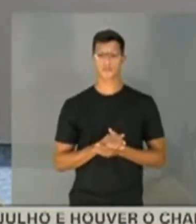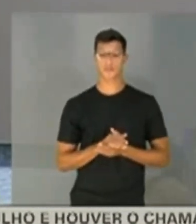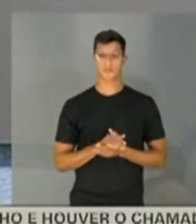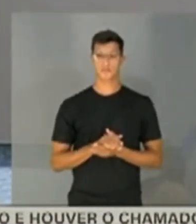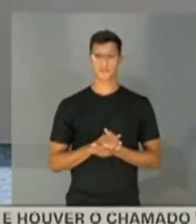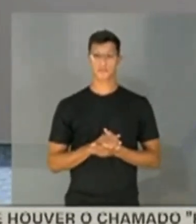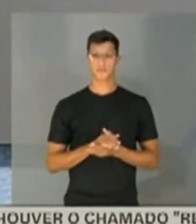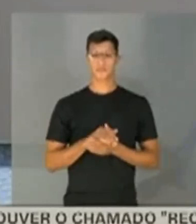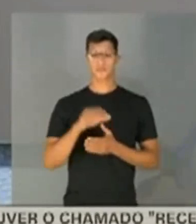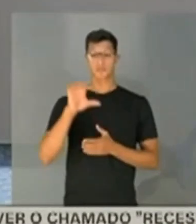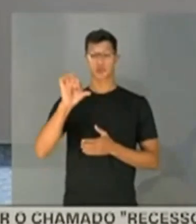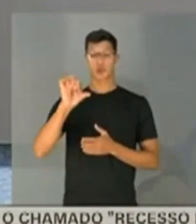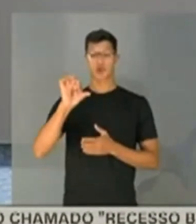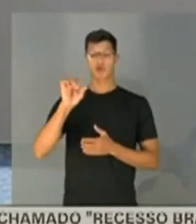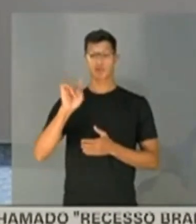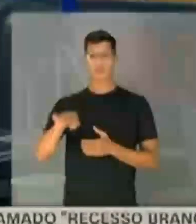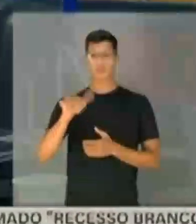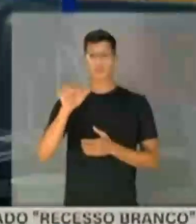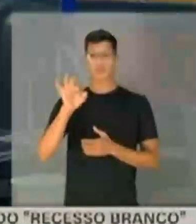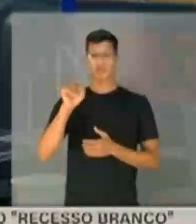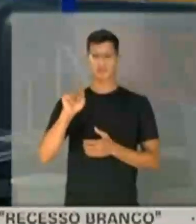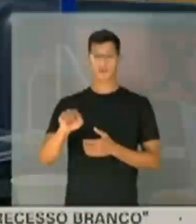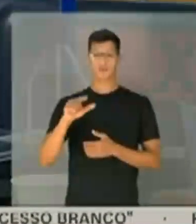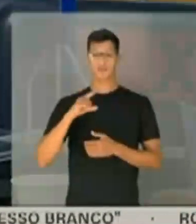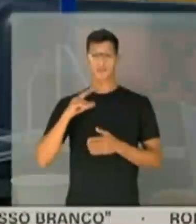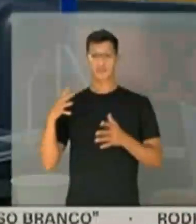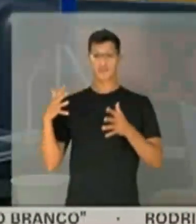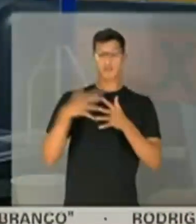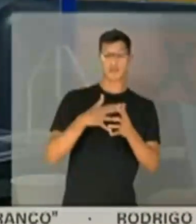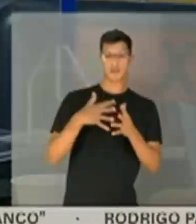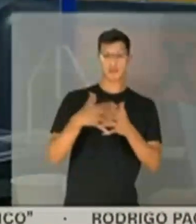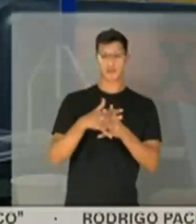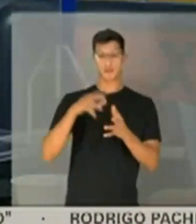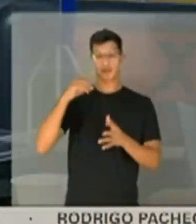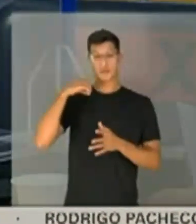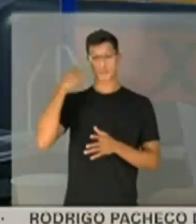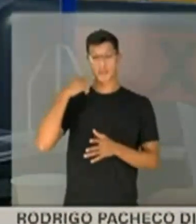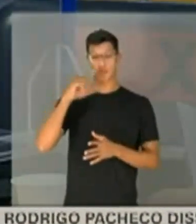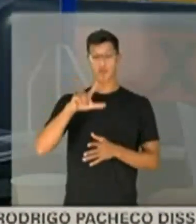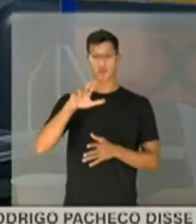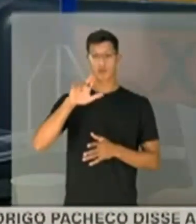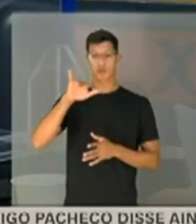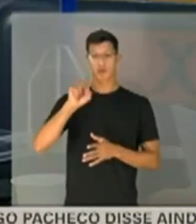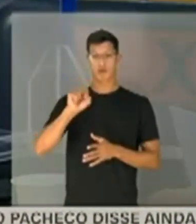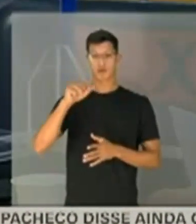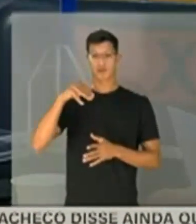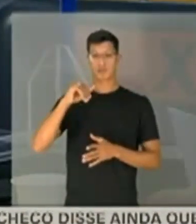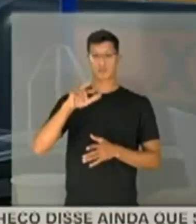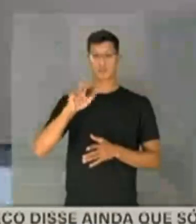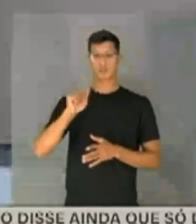talvez 9, 10 mil reais. O senhor sabe dizer se houve alguma interferência do deputado Luiz Miranda nesse pedido dele?